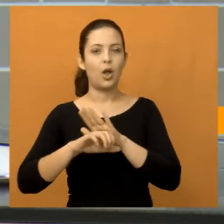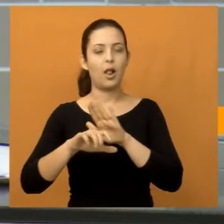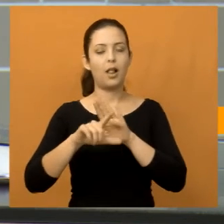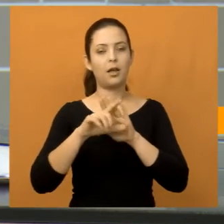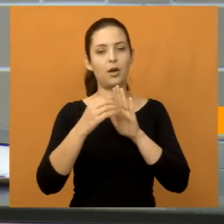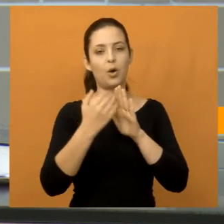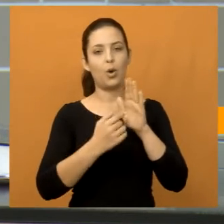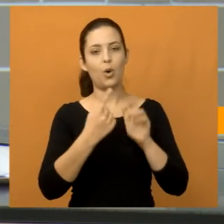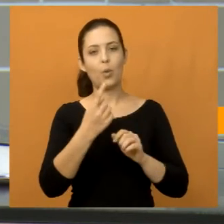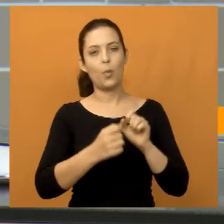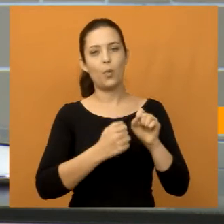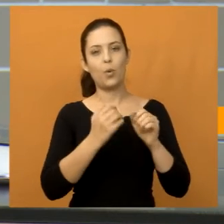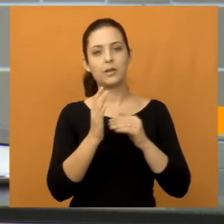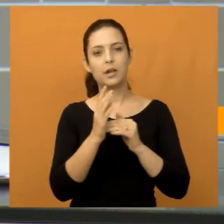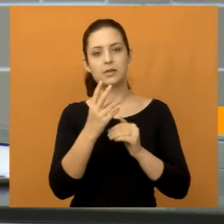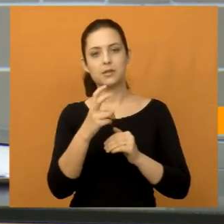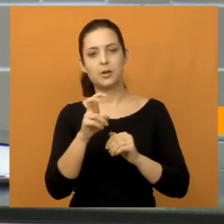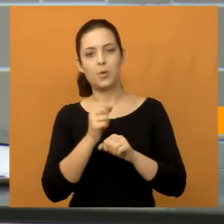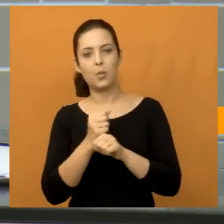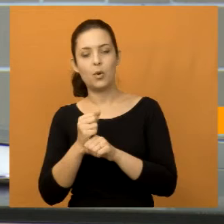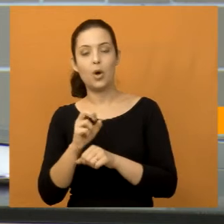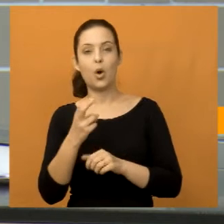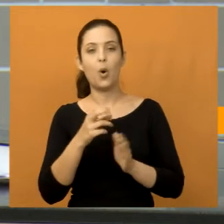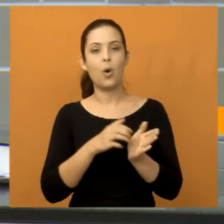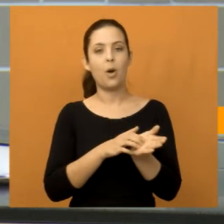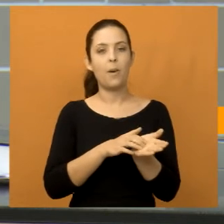1 a 5 anos e multa de R$500 mil.